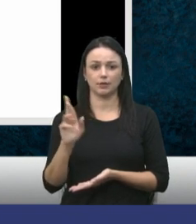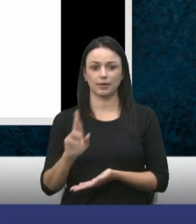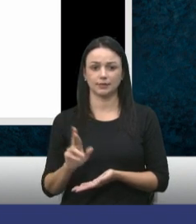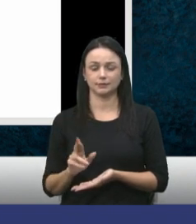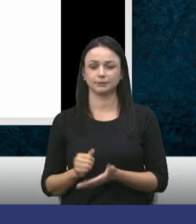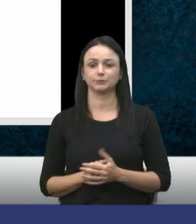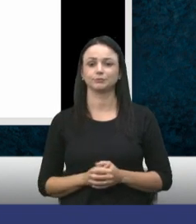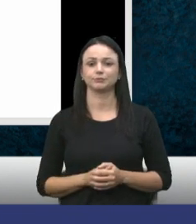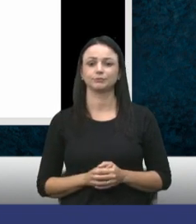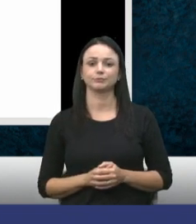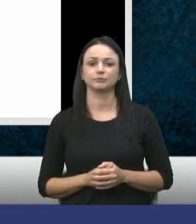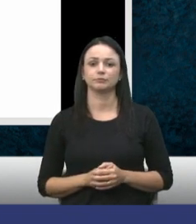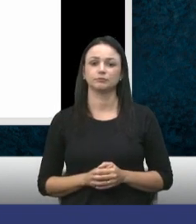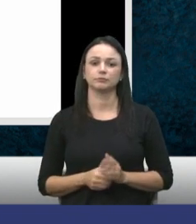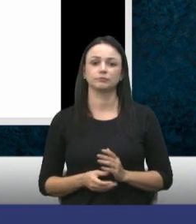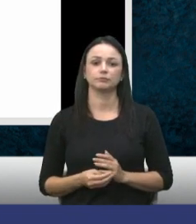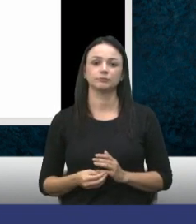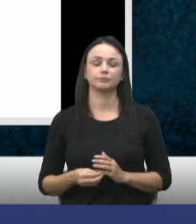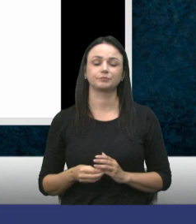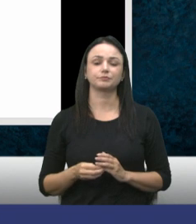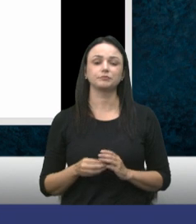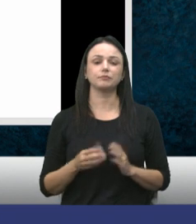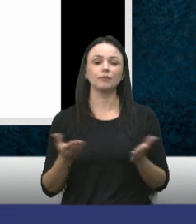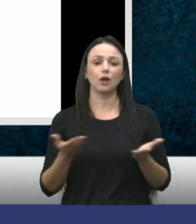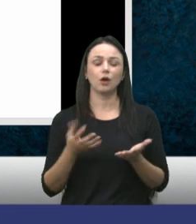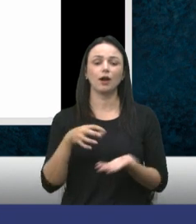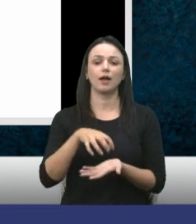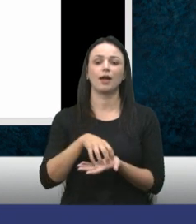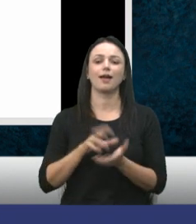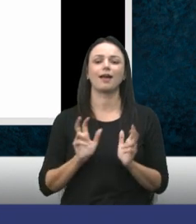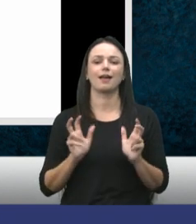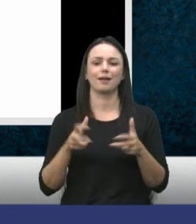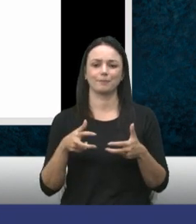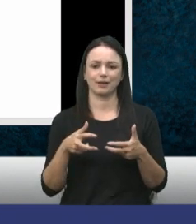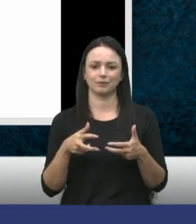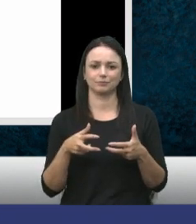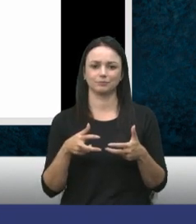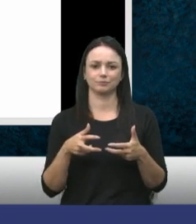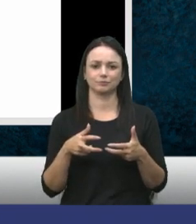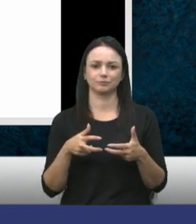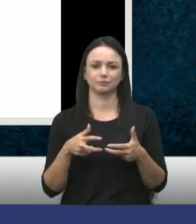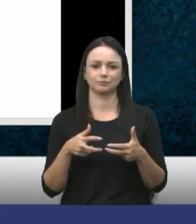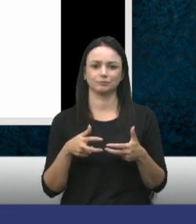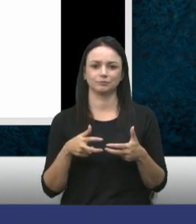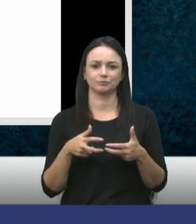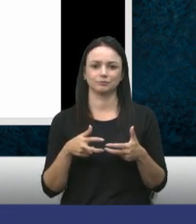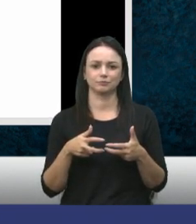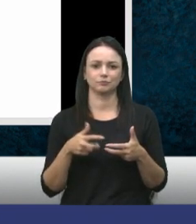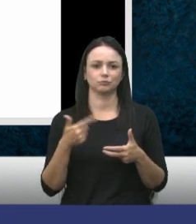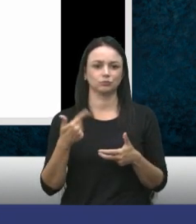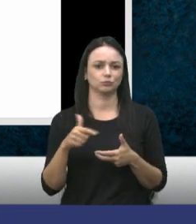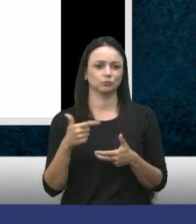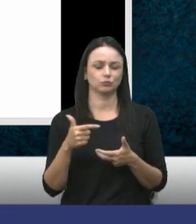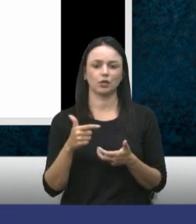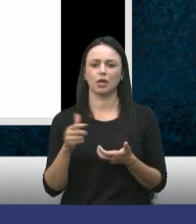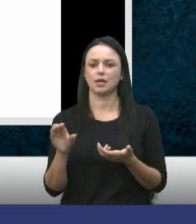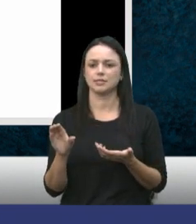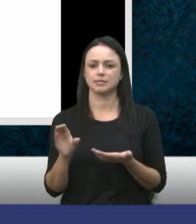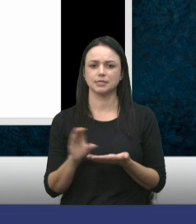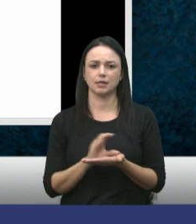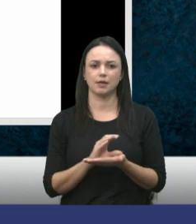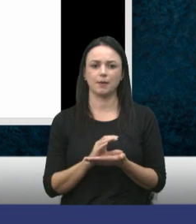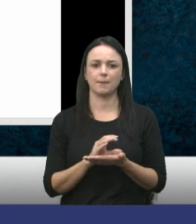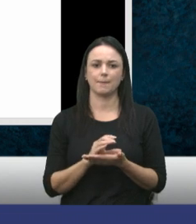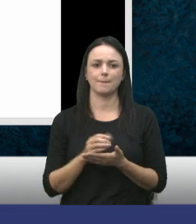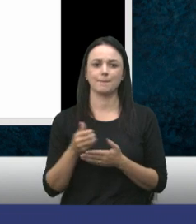153.272.000. Na Câmara Municipal, não houve receitas no